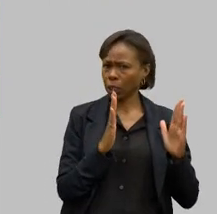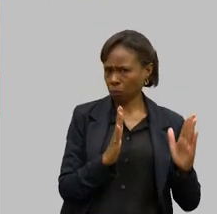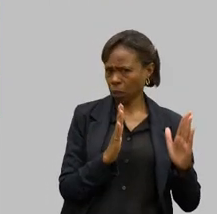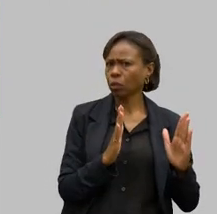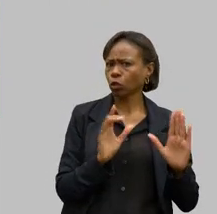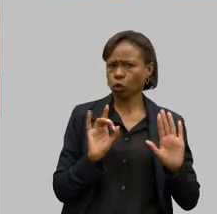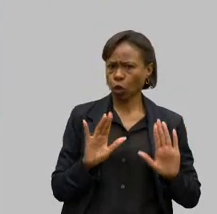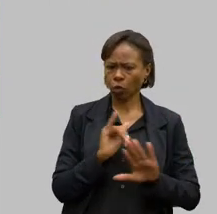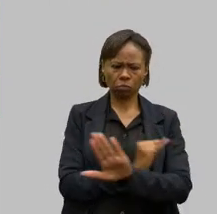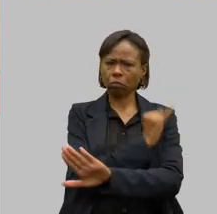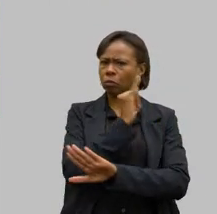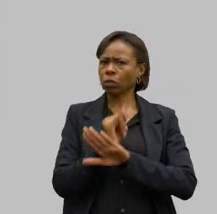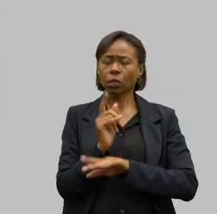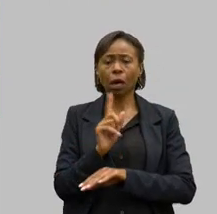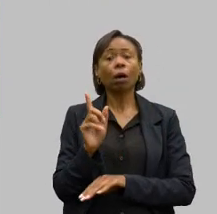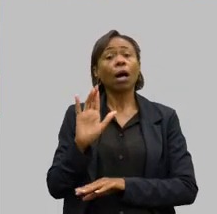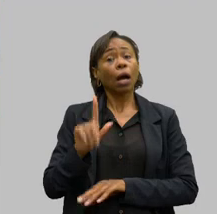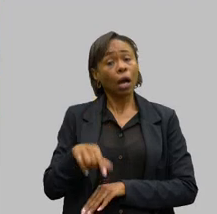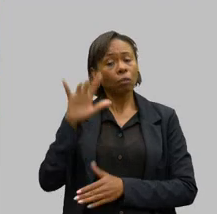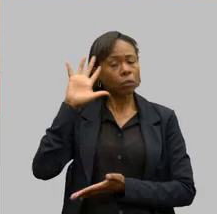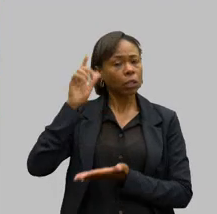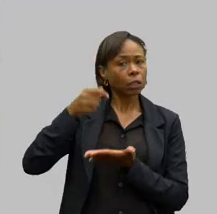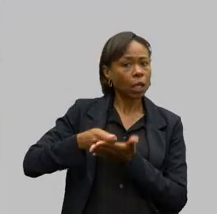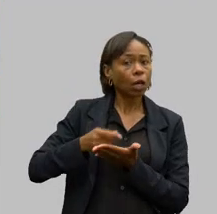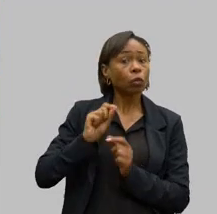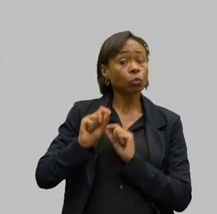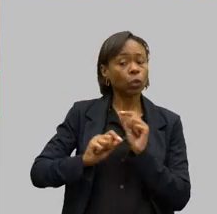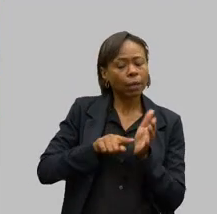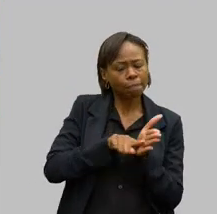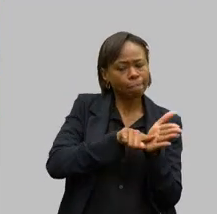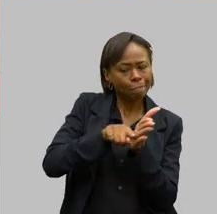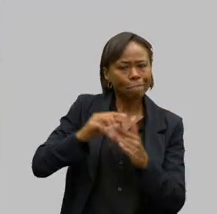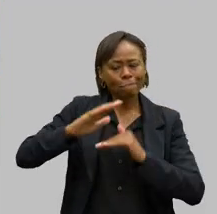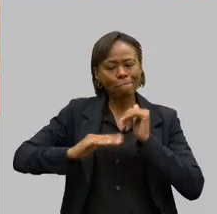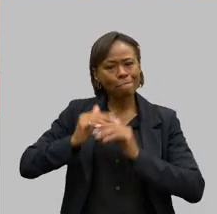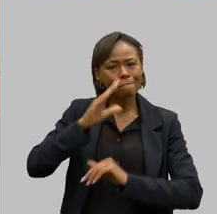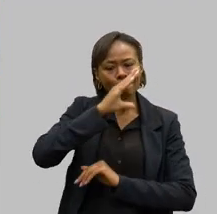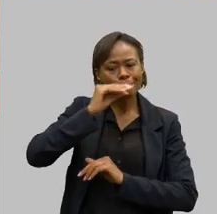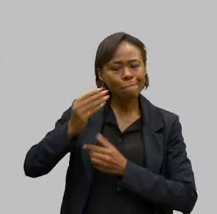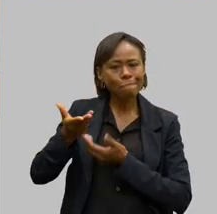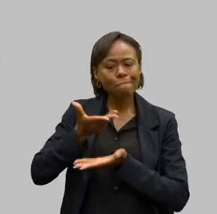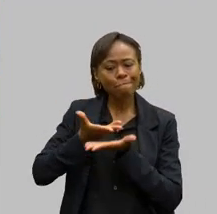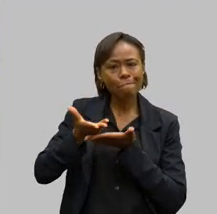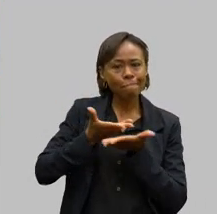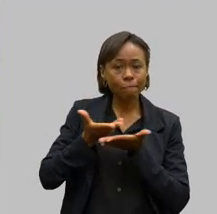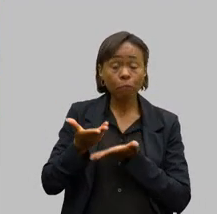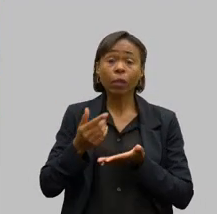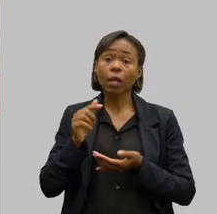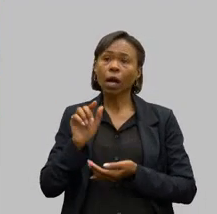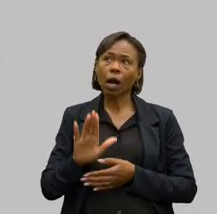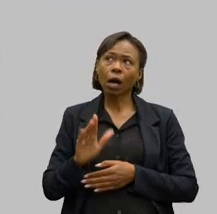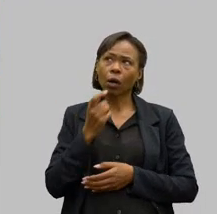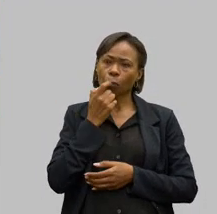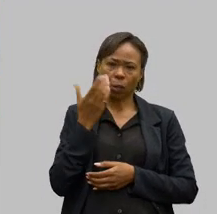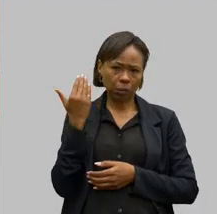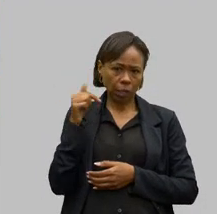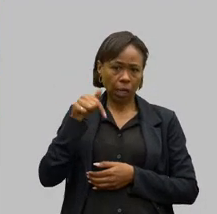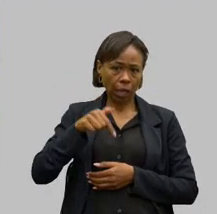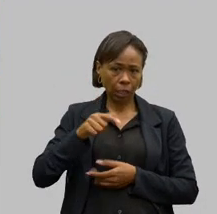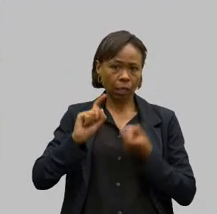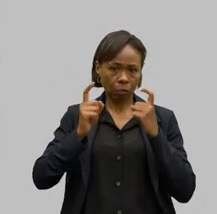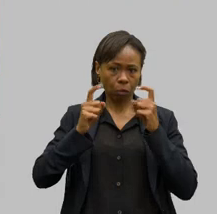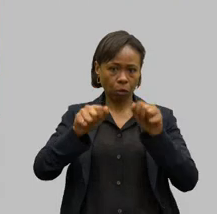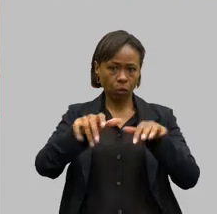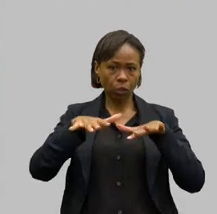técnica, dos servidores e de escuta de comunidade. Então, nós temos feito isso. Recentemente, até houve aqui uma audiência que a